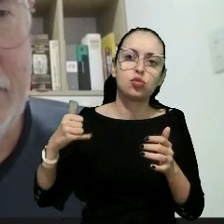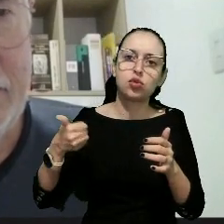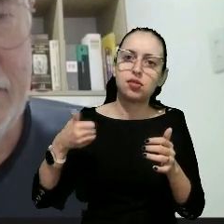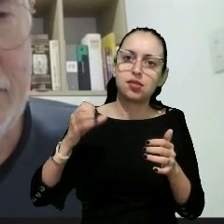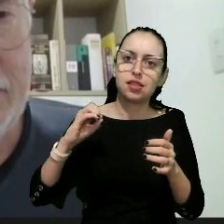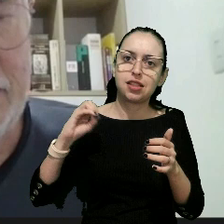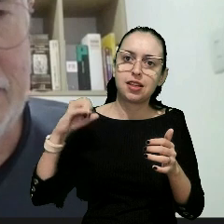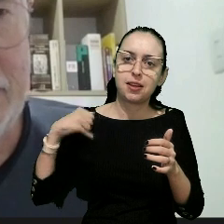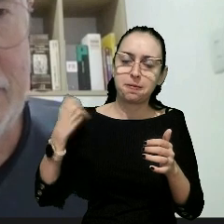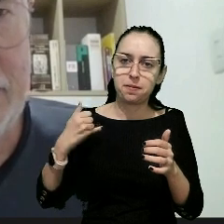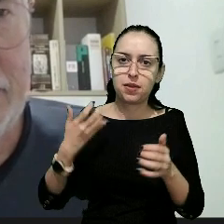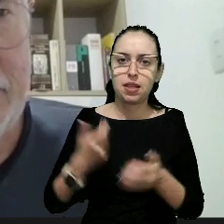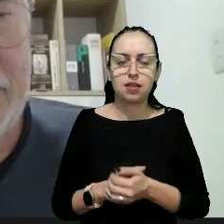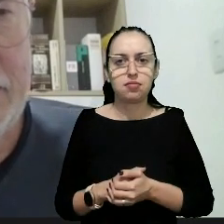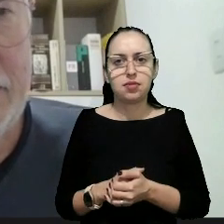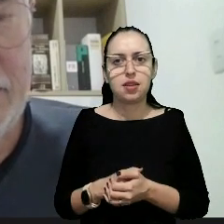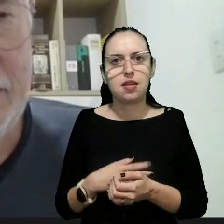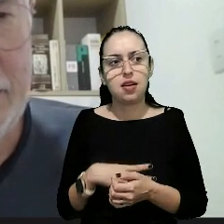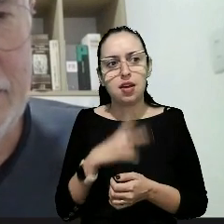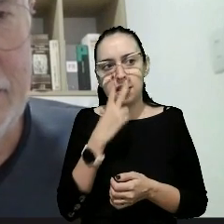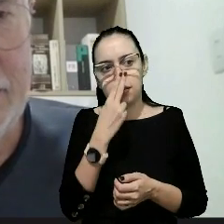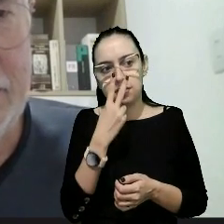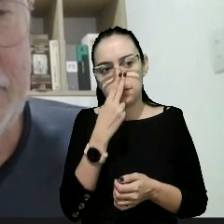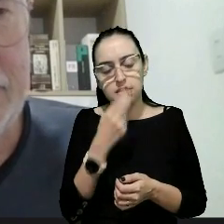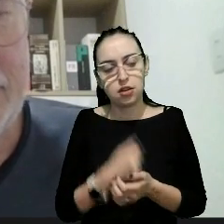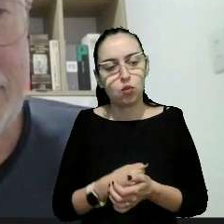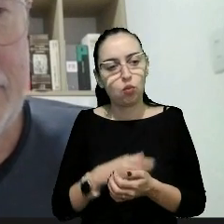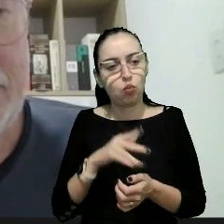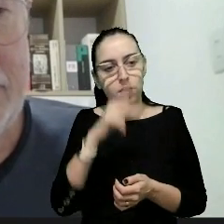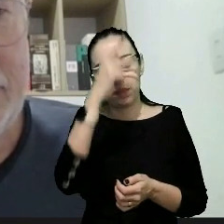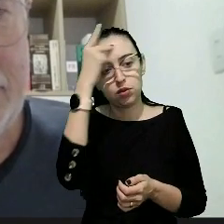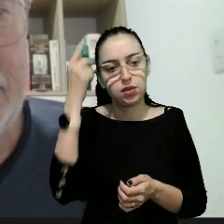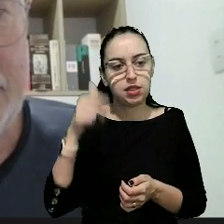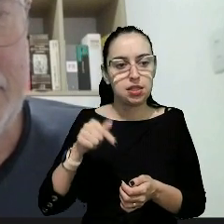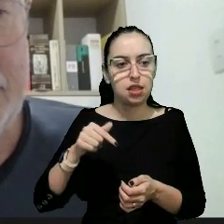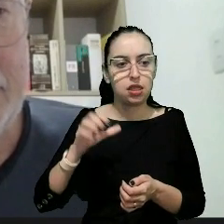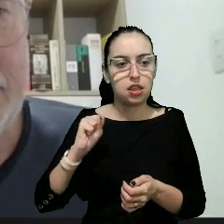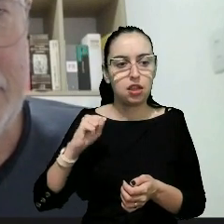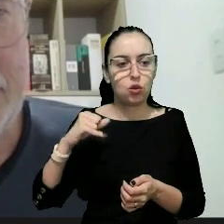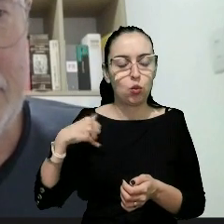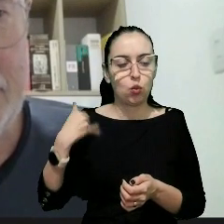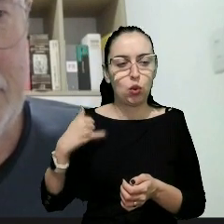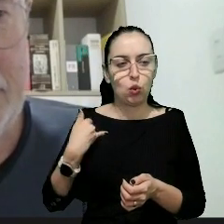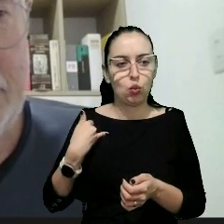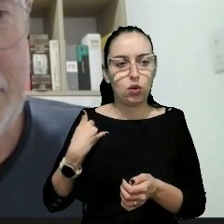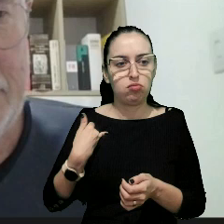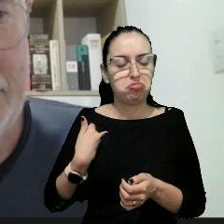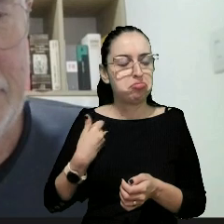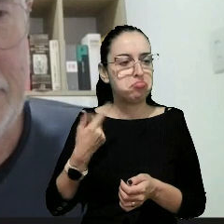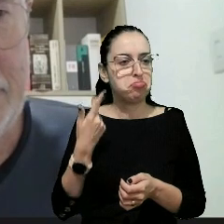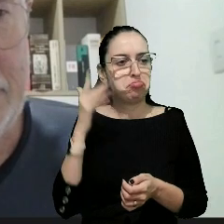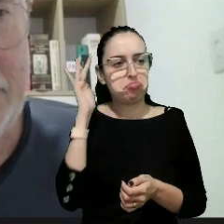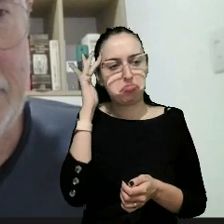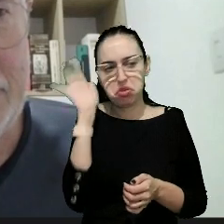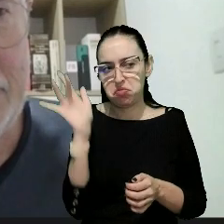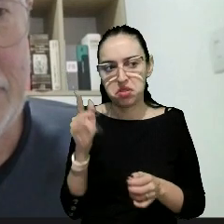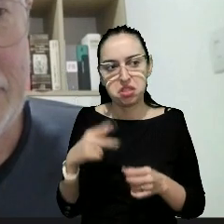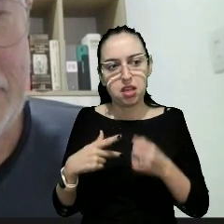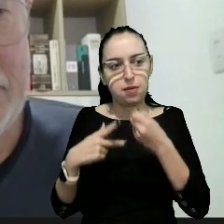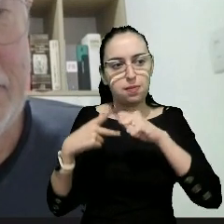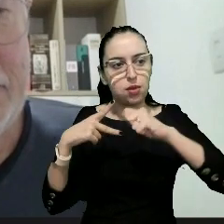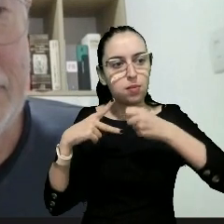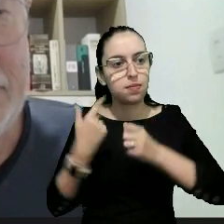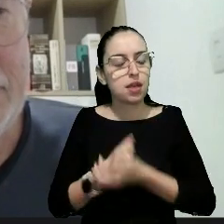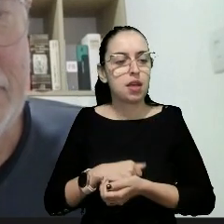você achar que uma pessoa de 68 não sabe fazer Pix, não sabe redes sociais, não pode namorar.